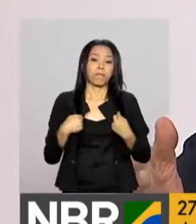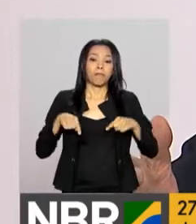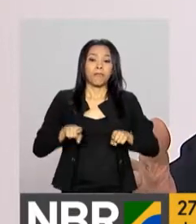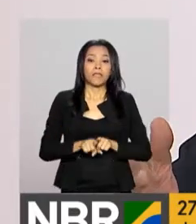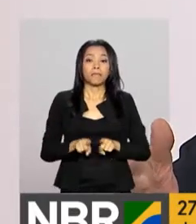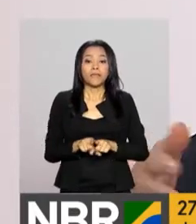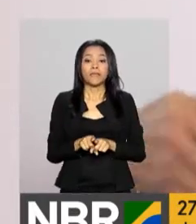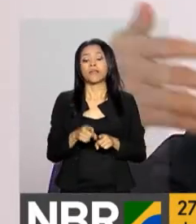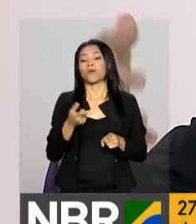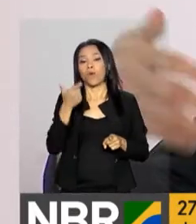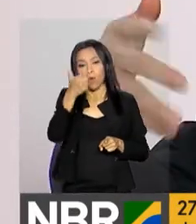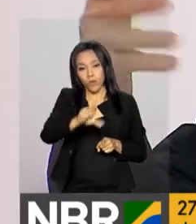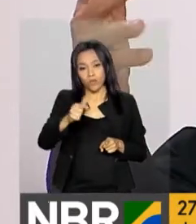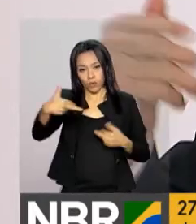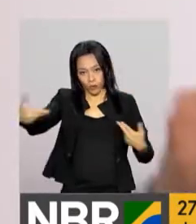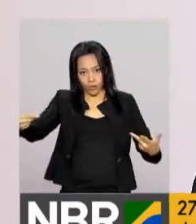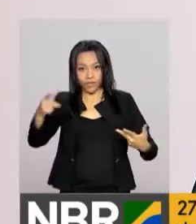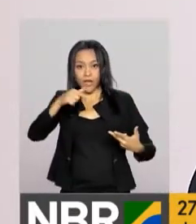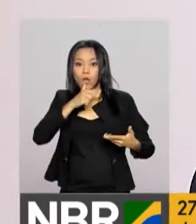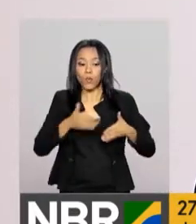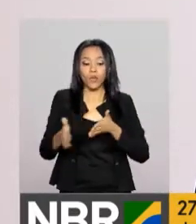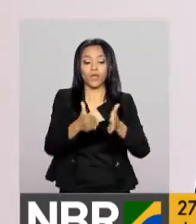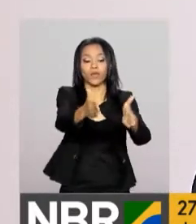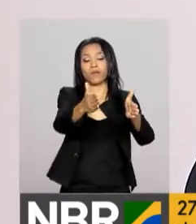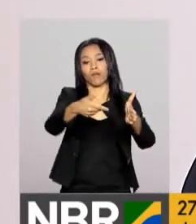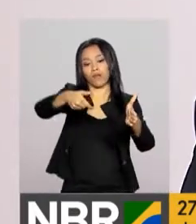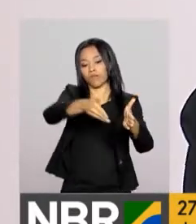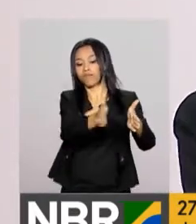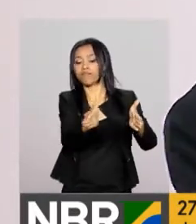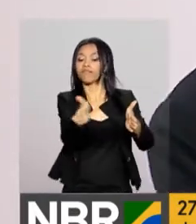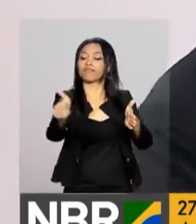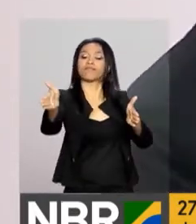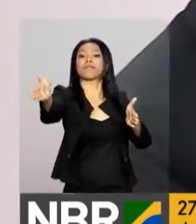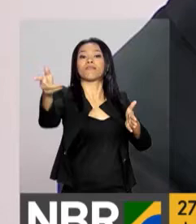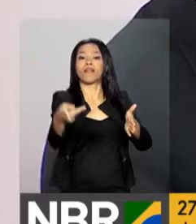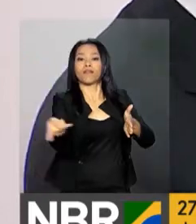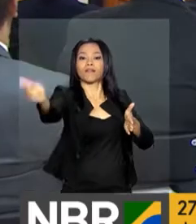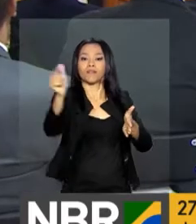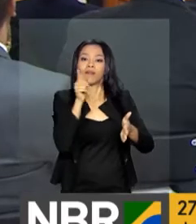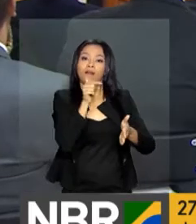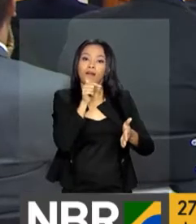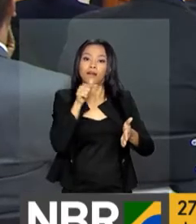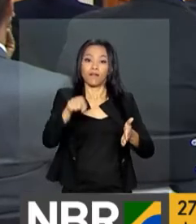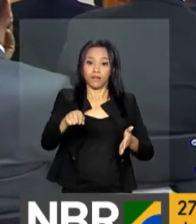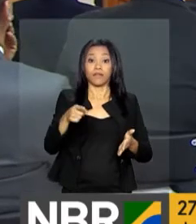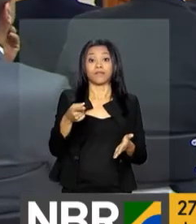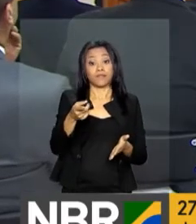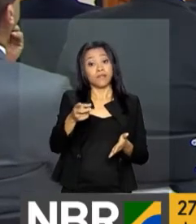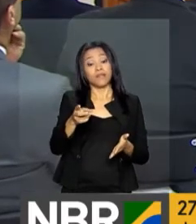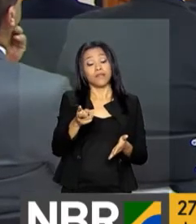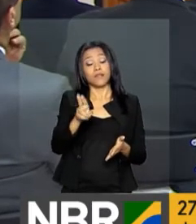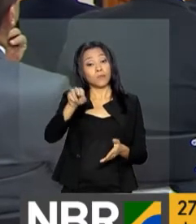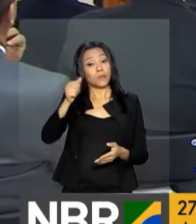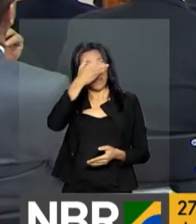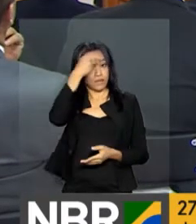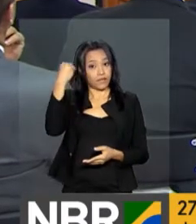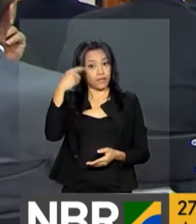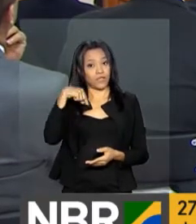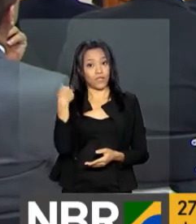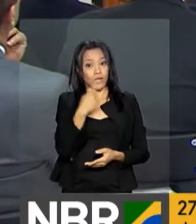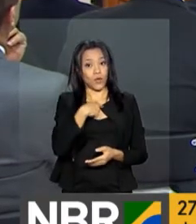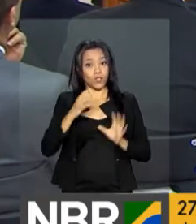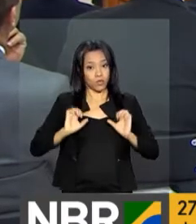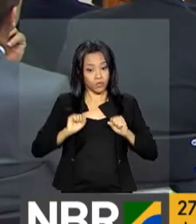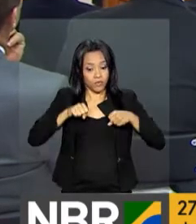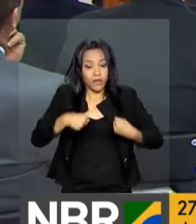questão da transposição que nós estamos praticamente completando mas sem se esquecer daquilo que sabem filho me lembrava de que nós estamos revitalizando